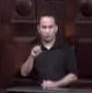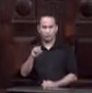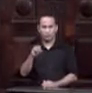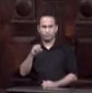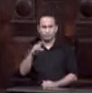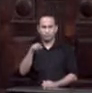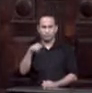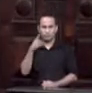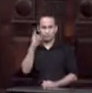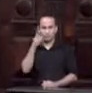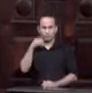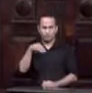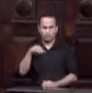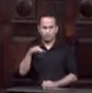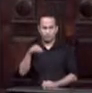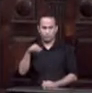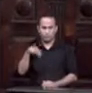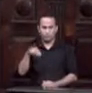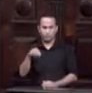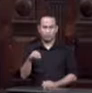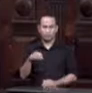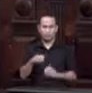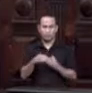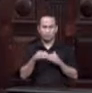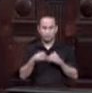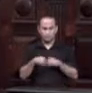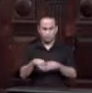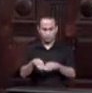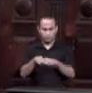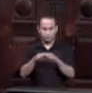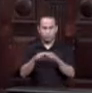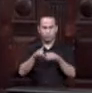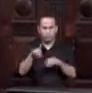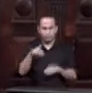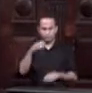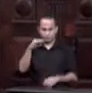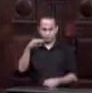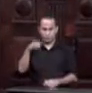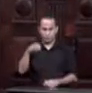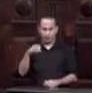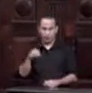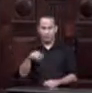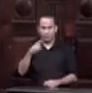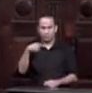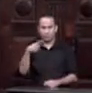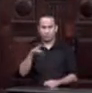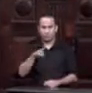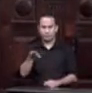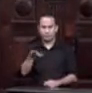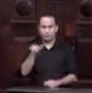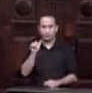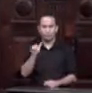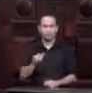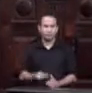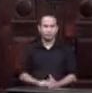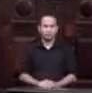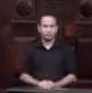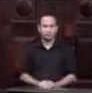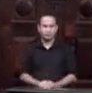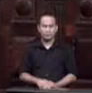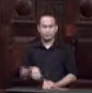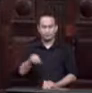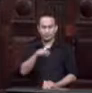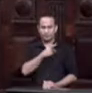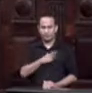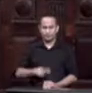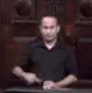tinha pedido para encaminhar. Em seguida, tio Carlos e deputado Dionísio, e vamos fazer a chamada. Senhor